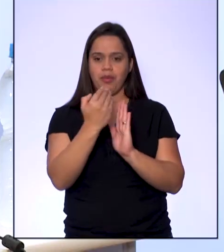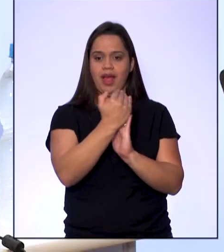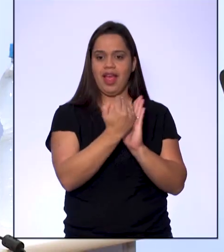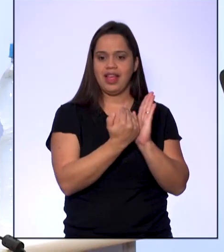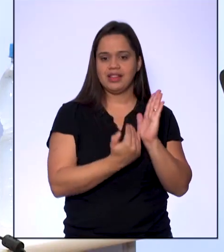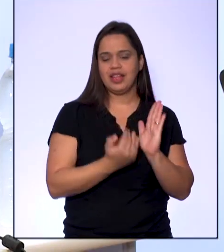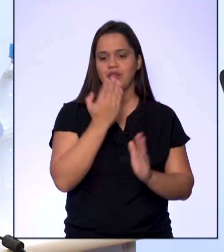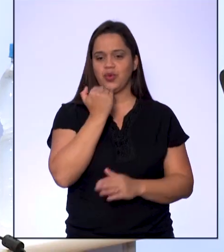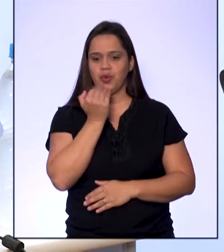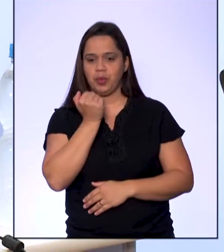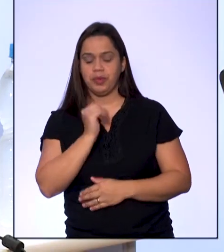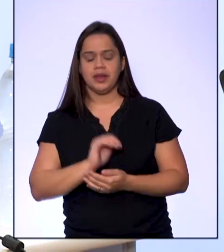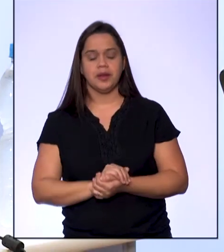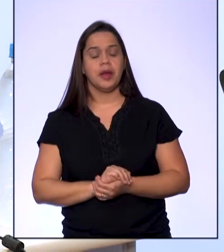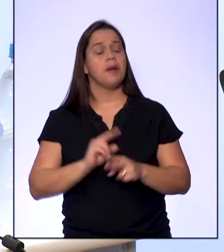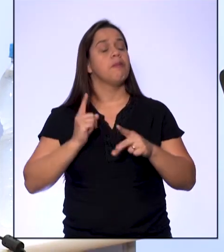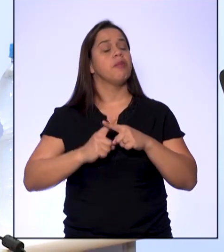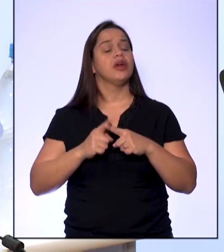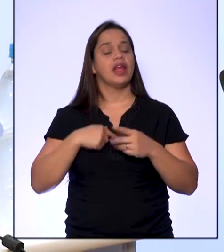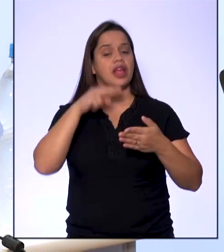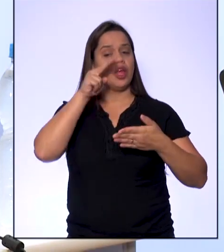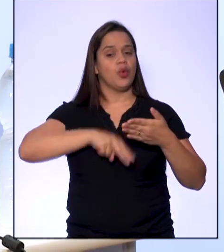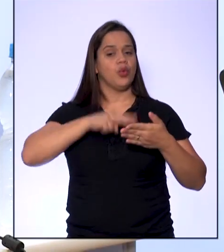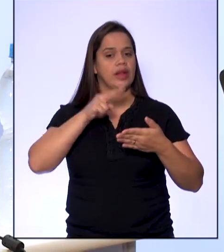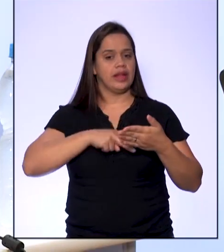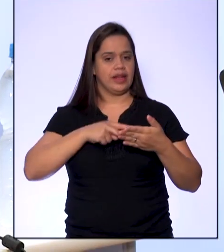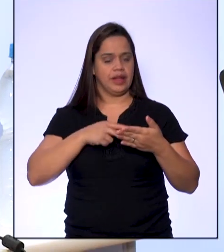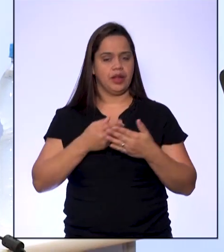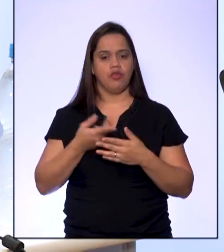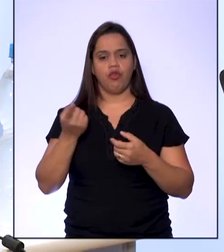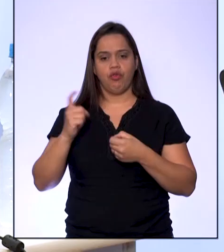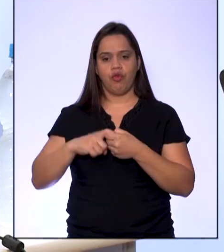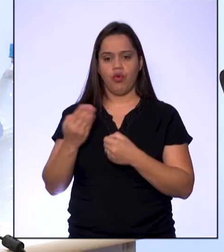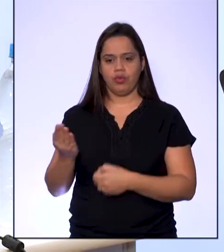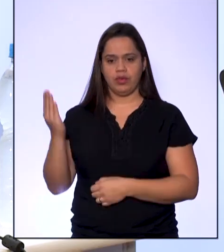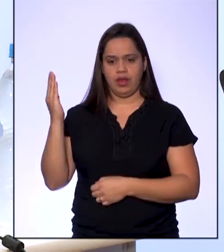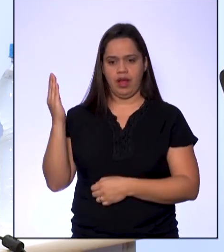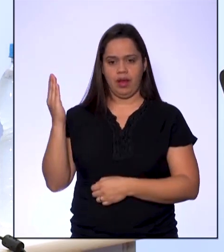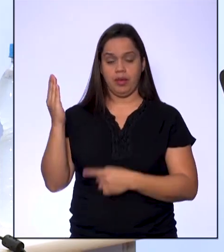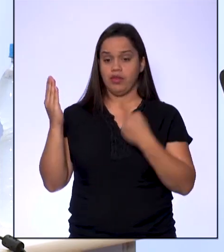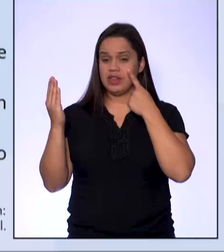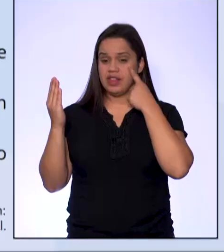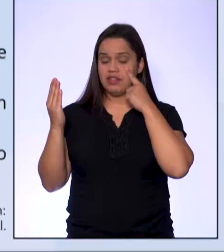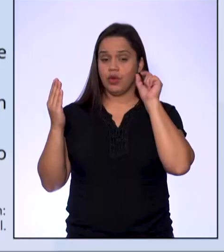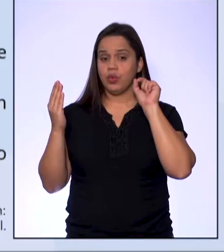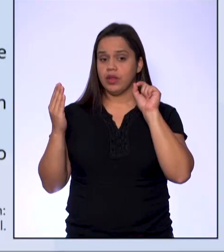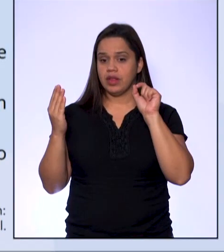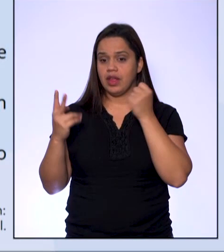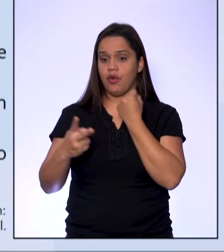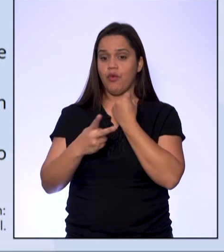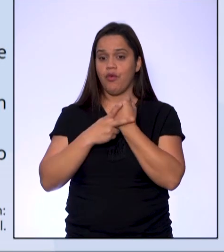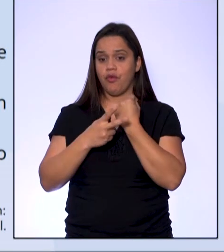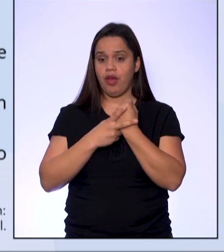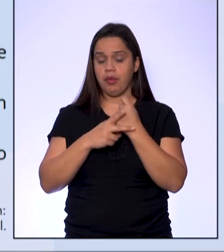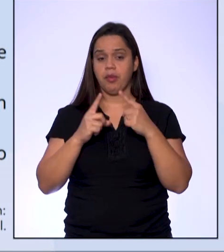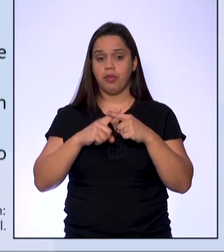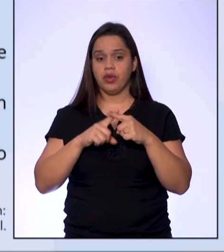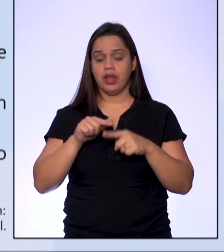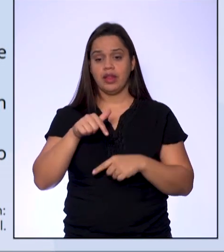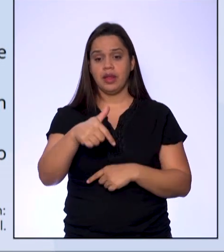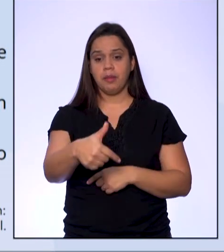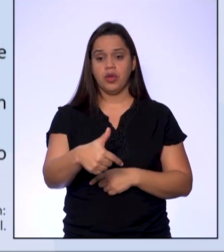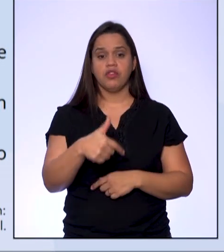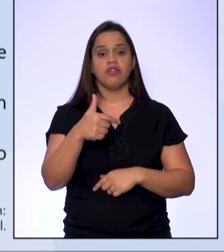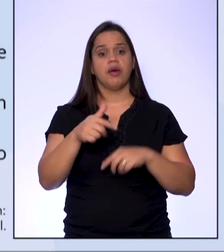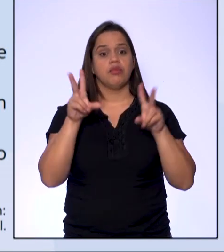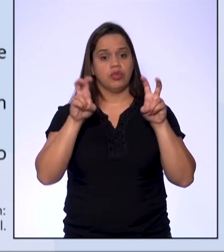para vocês? Eu quero que vocês prestem um pouquinho atenção. Vou só voltar aqui aos verbos. Nós vamos trabalhar isso mais para frente nas nossas